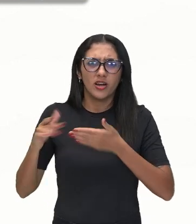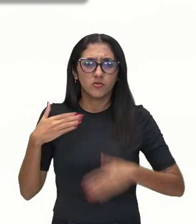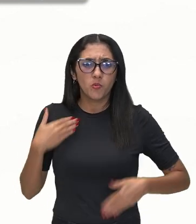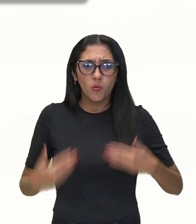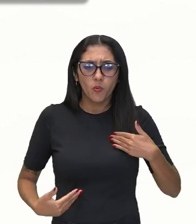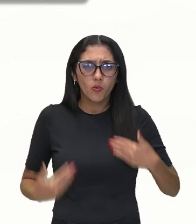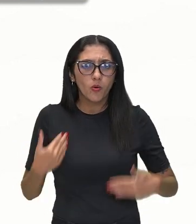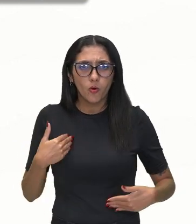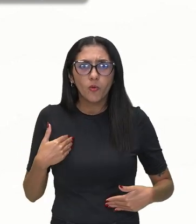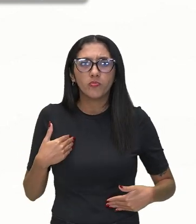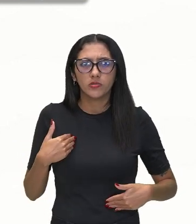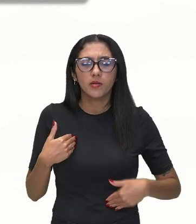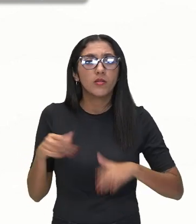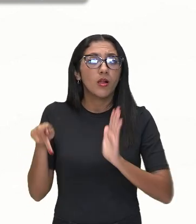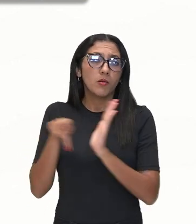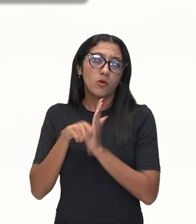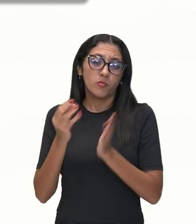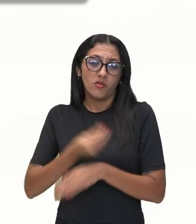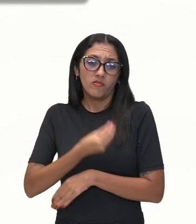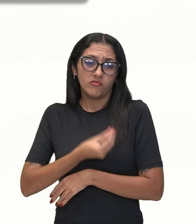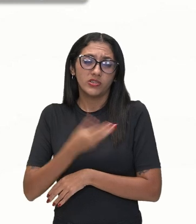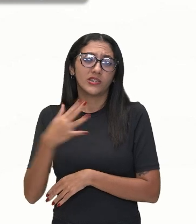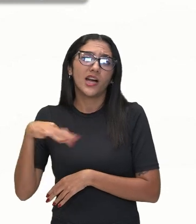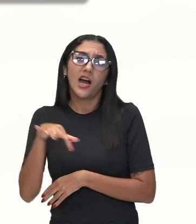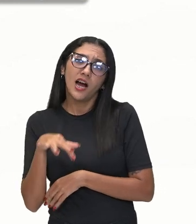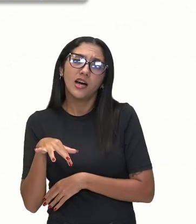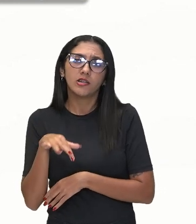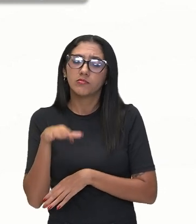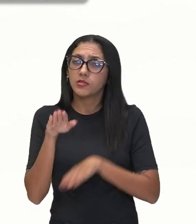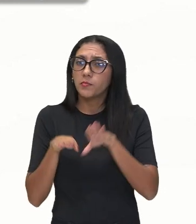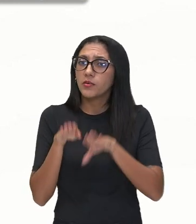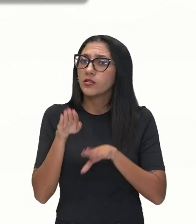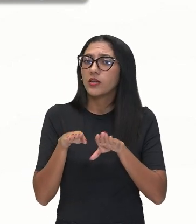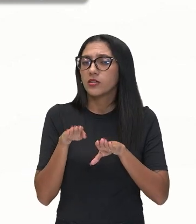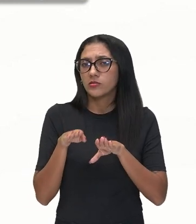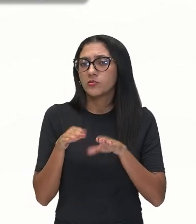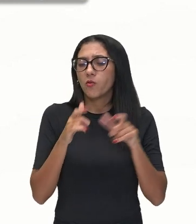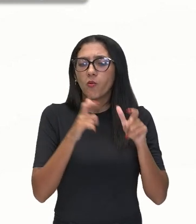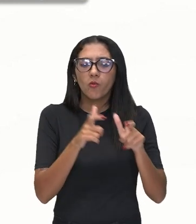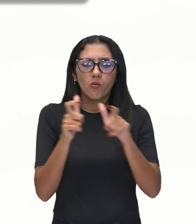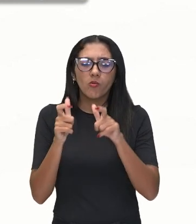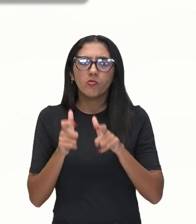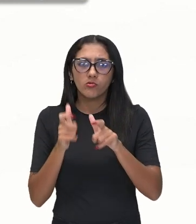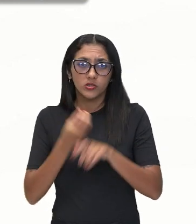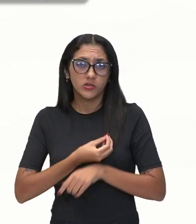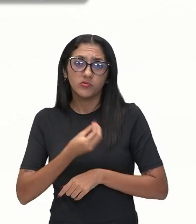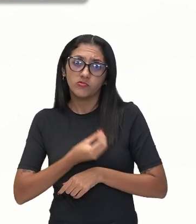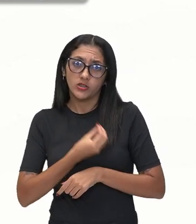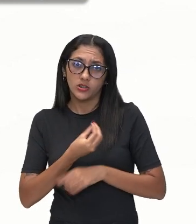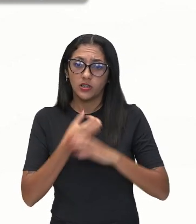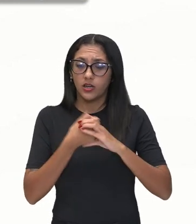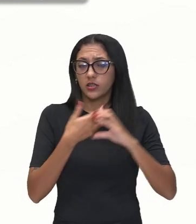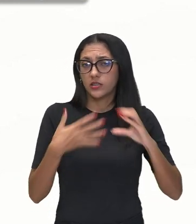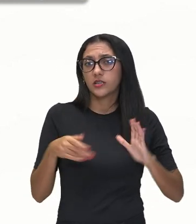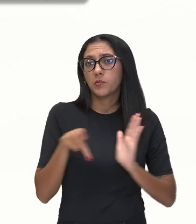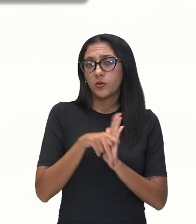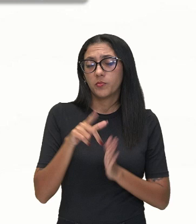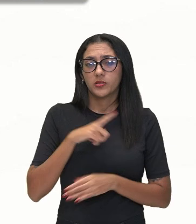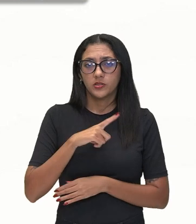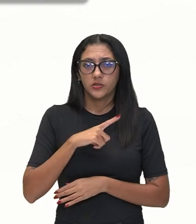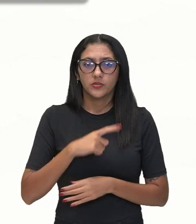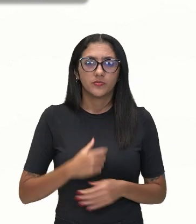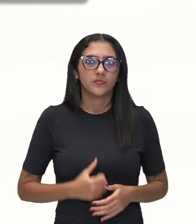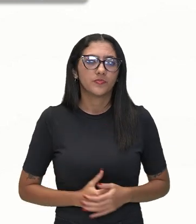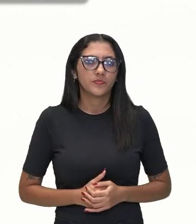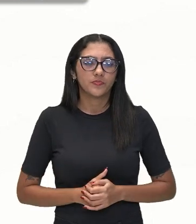se moldando à diversidade da vida, né, na Terra. E aí nós estamos falando